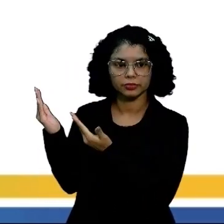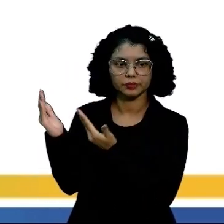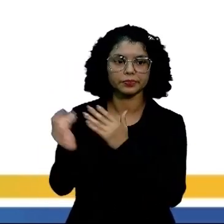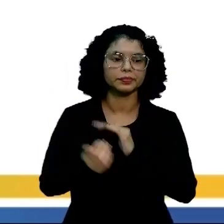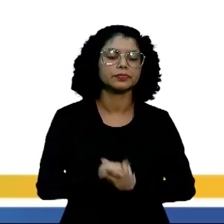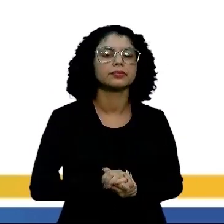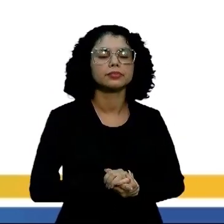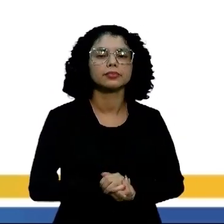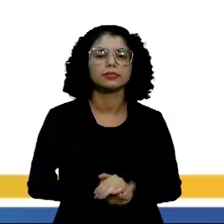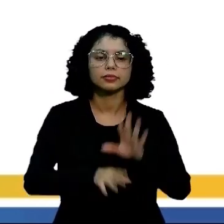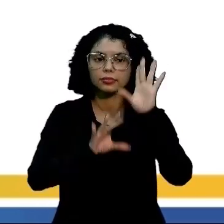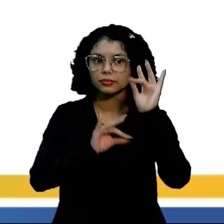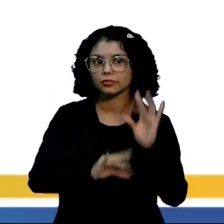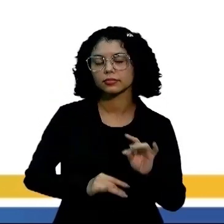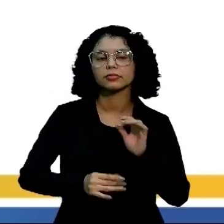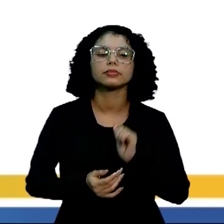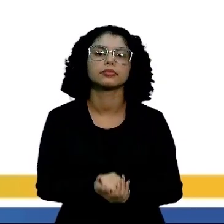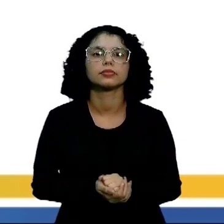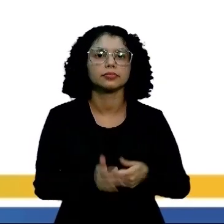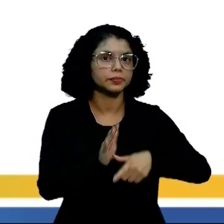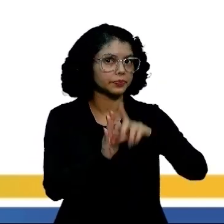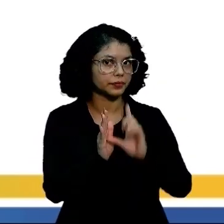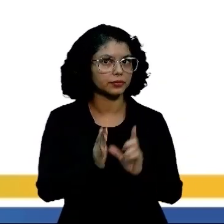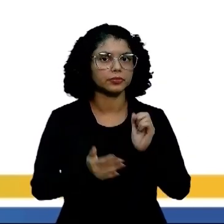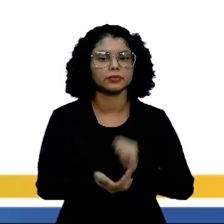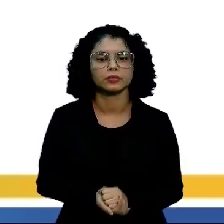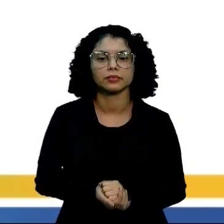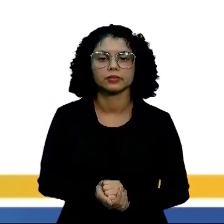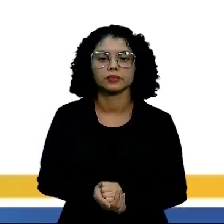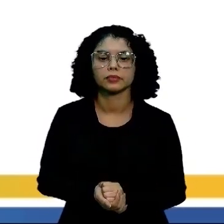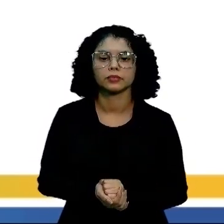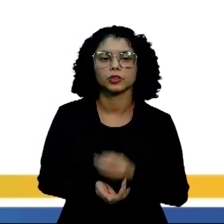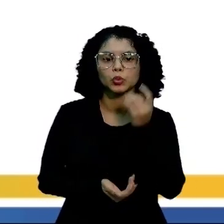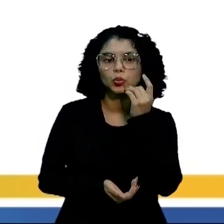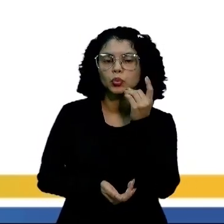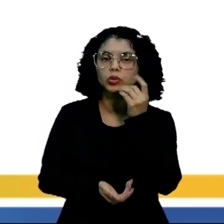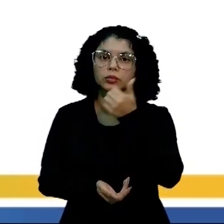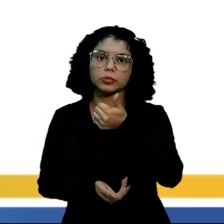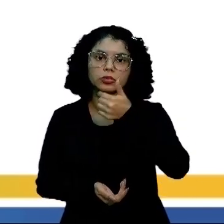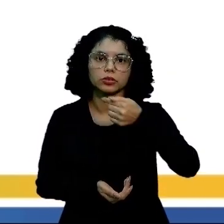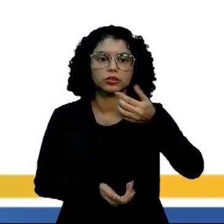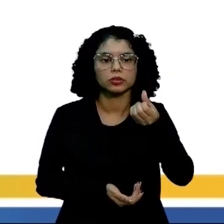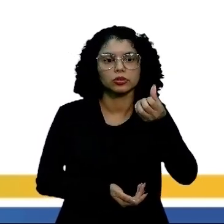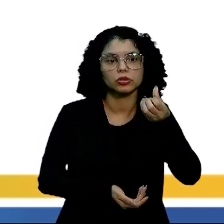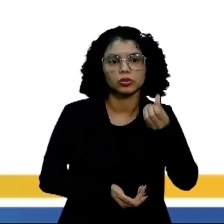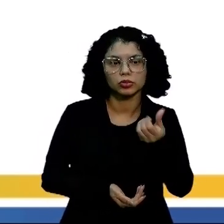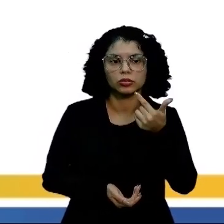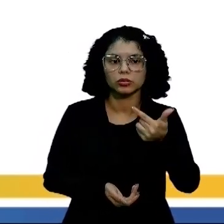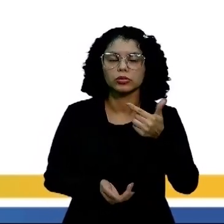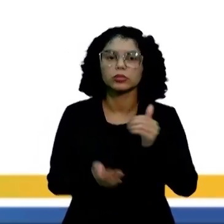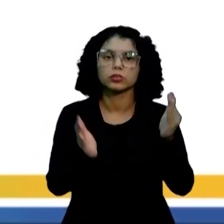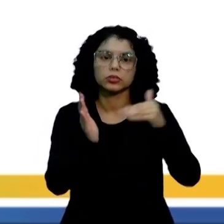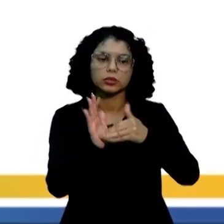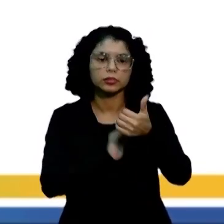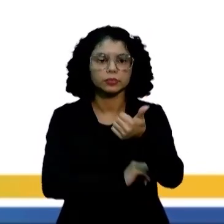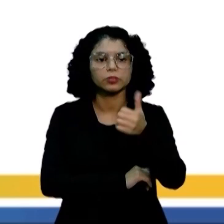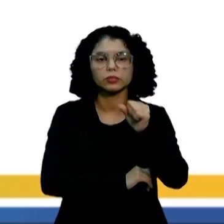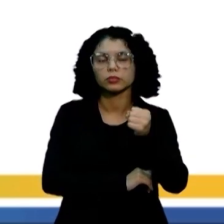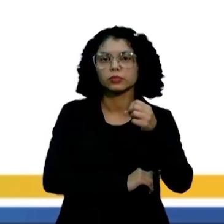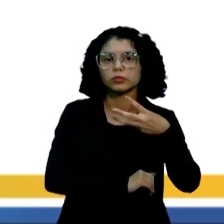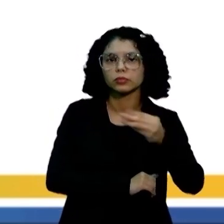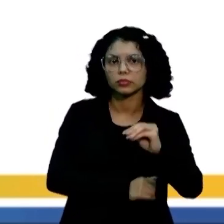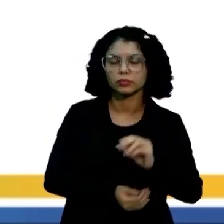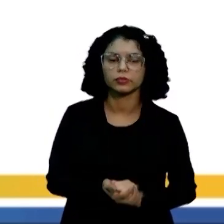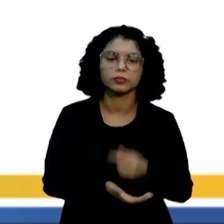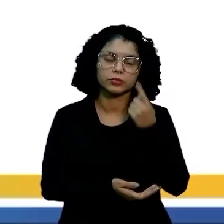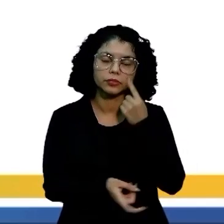Ataíde, citado aí anteriormente, que data de 1762 a 1830.